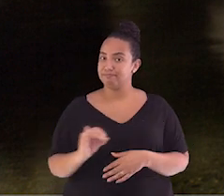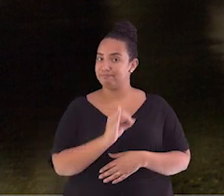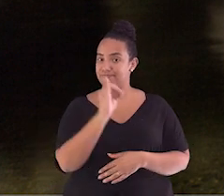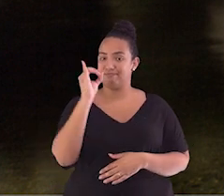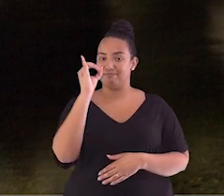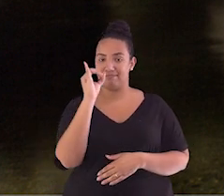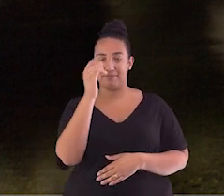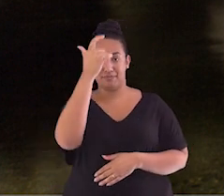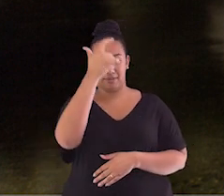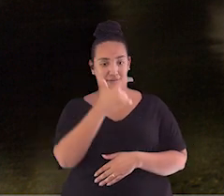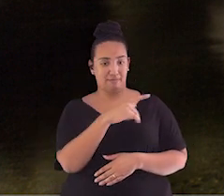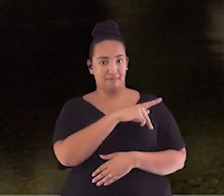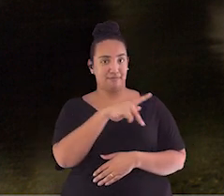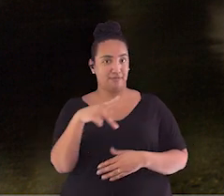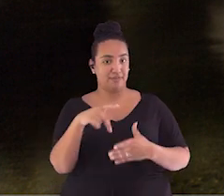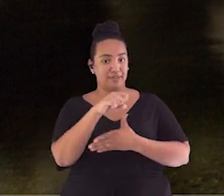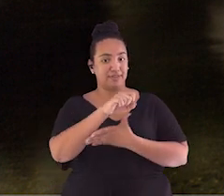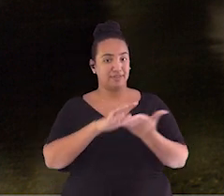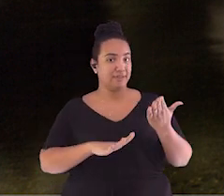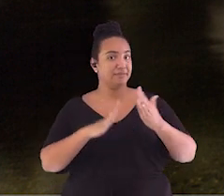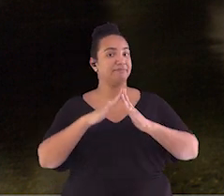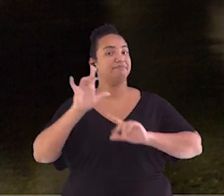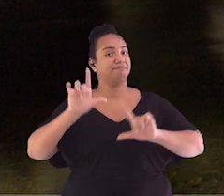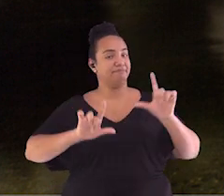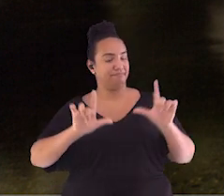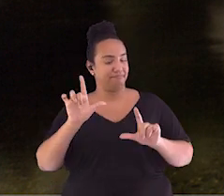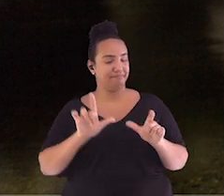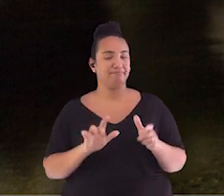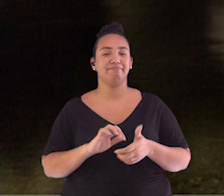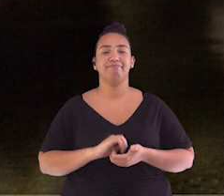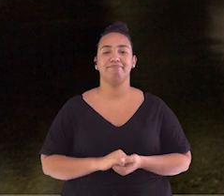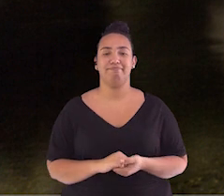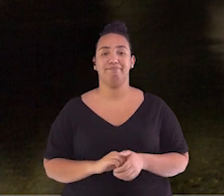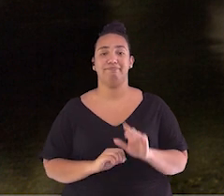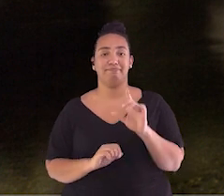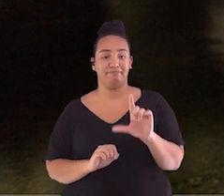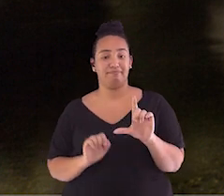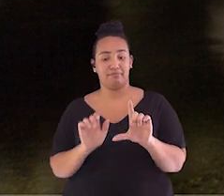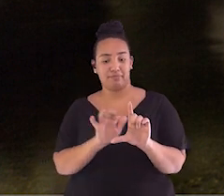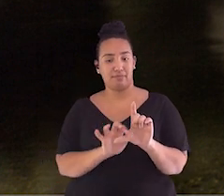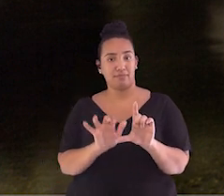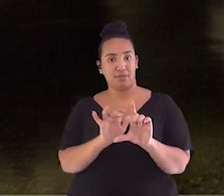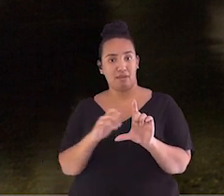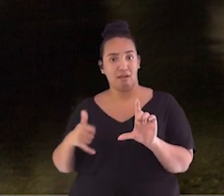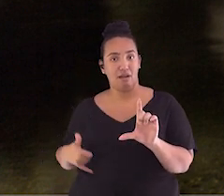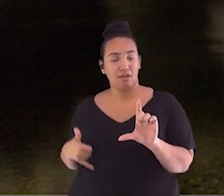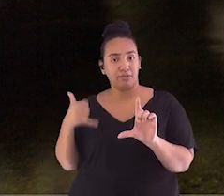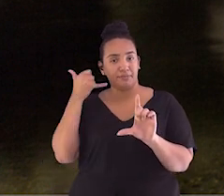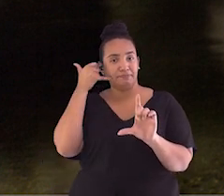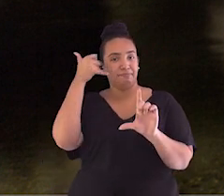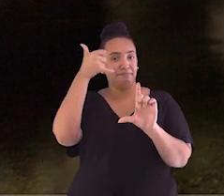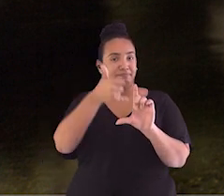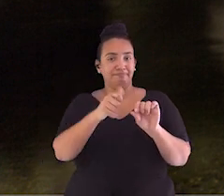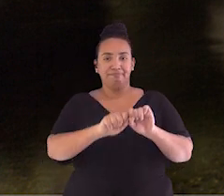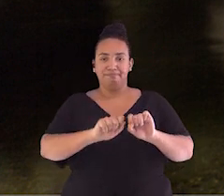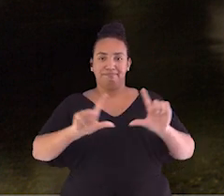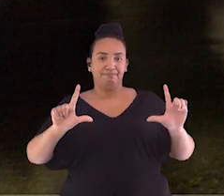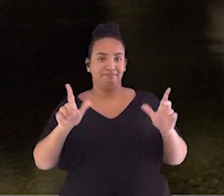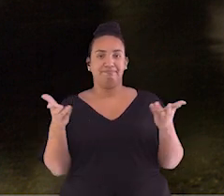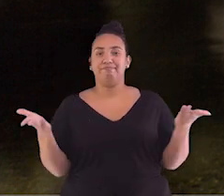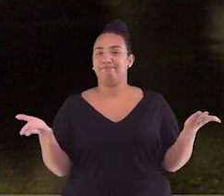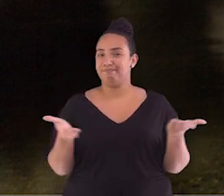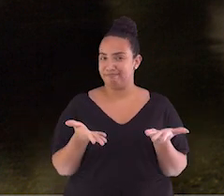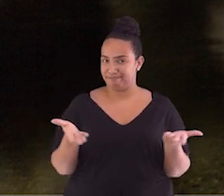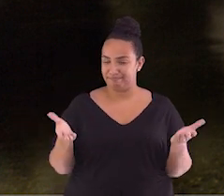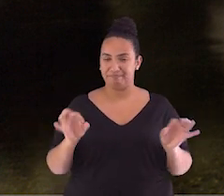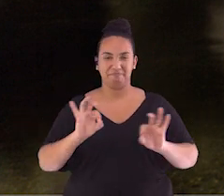para nós, professores do Dever em Casa na TV. Basta você apontar o seu celular para o QR Code que está aí na sua tela